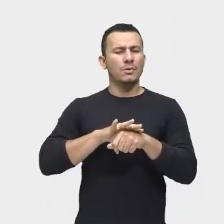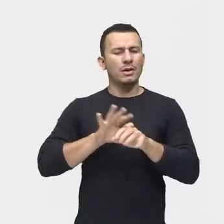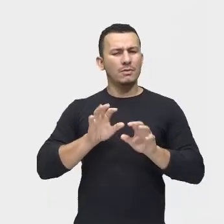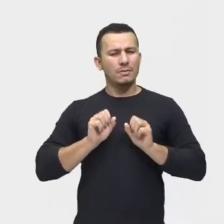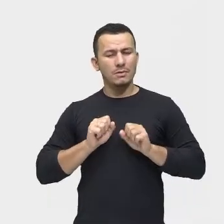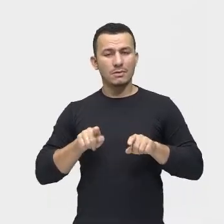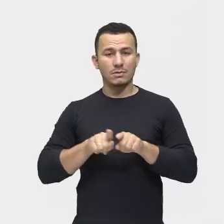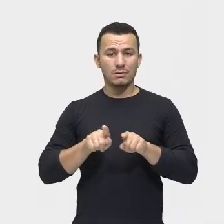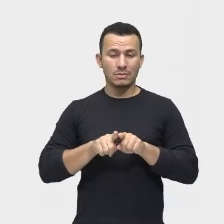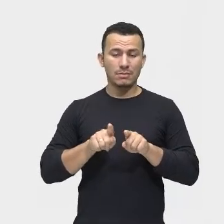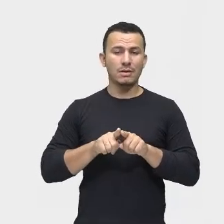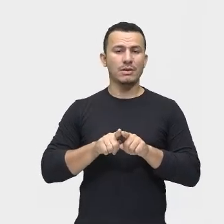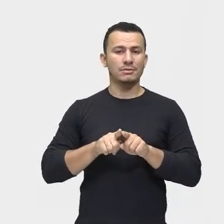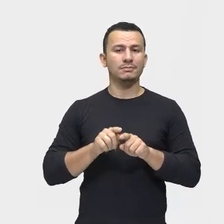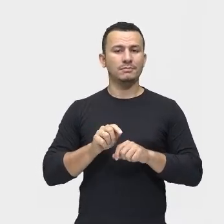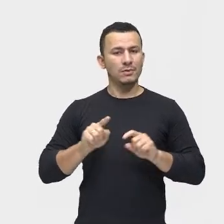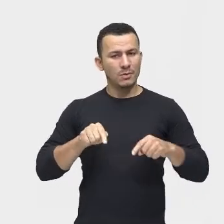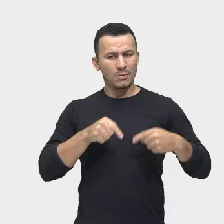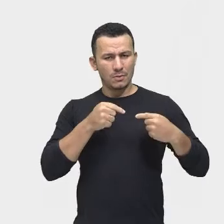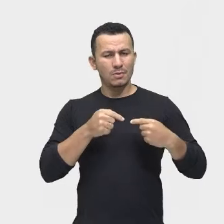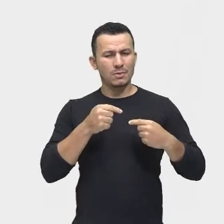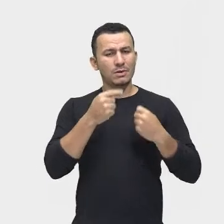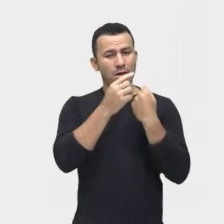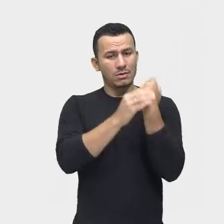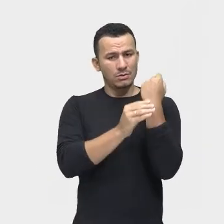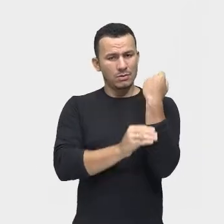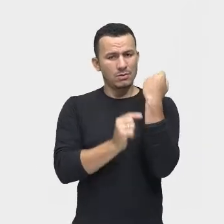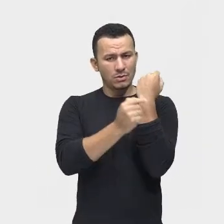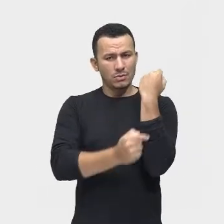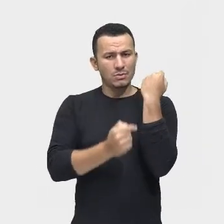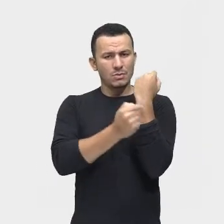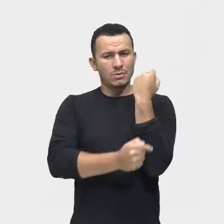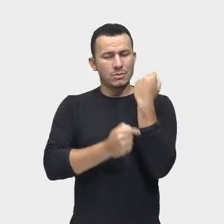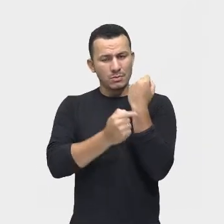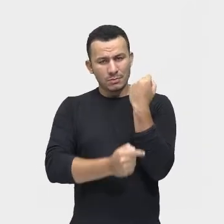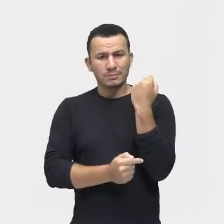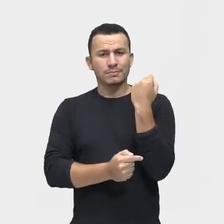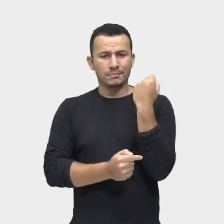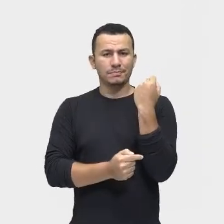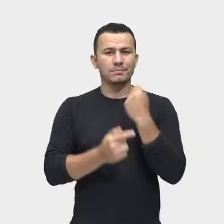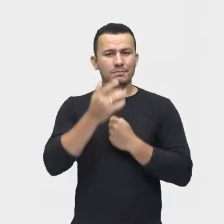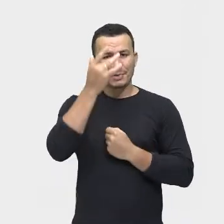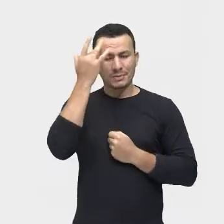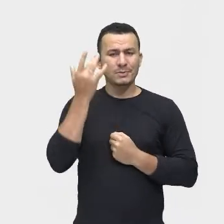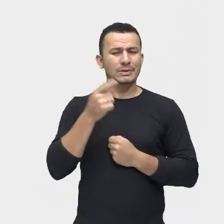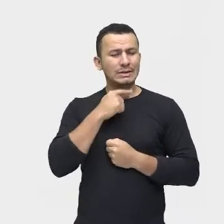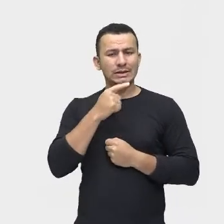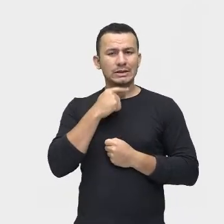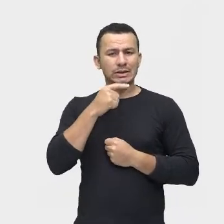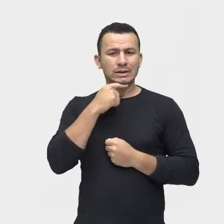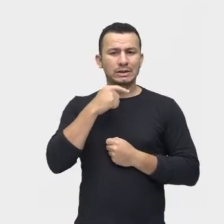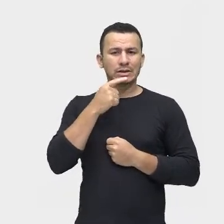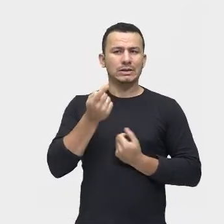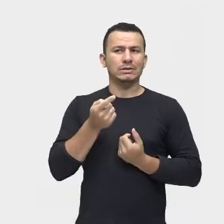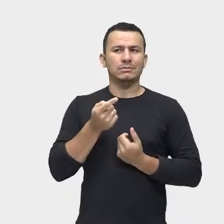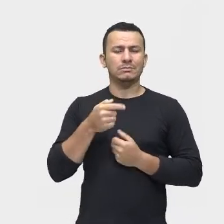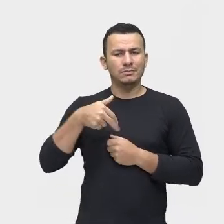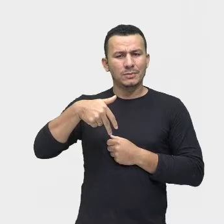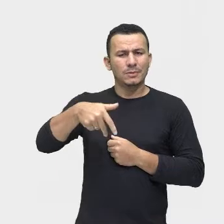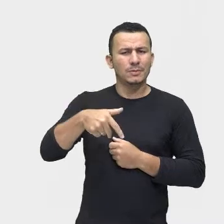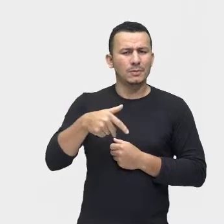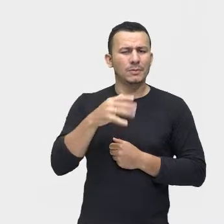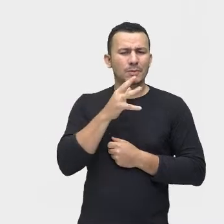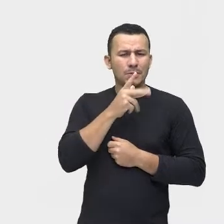que atingem o sistema muscular, delimitando, né, que as pessoas conseguem ter movimentos encurtados ou perca